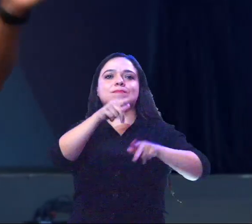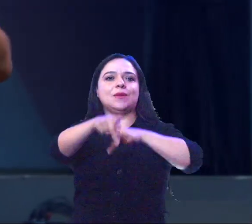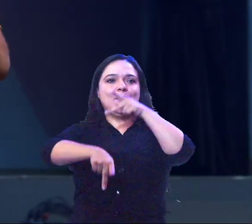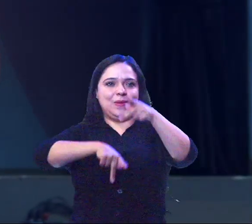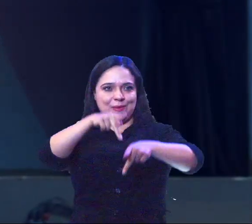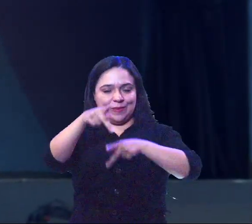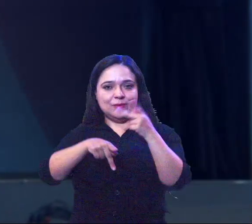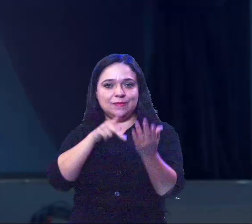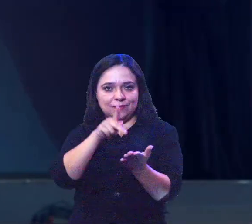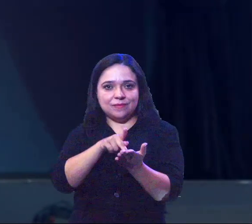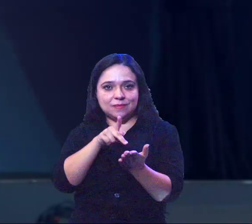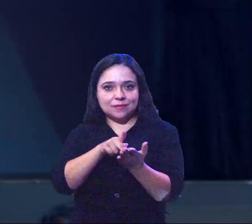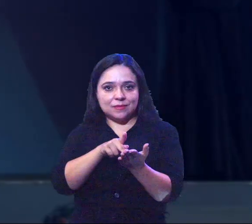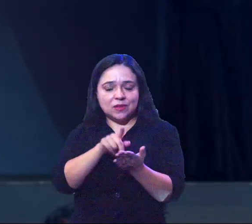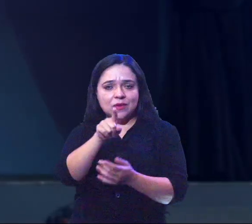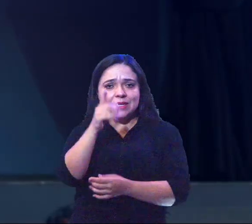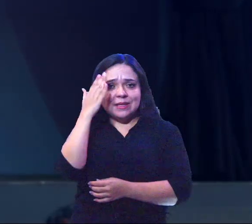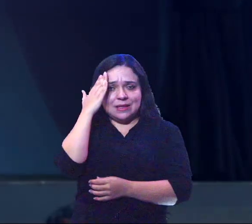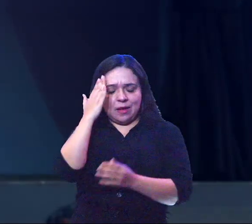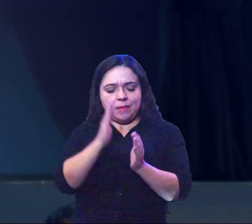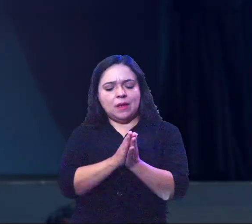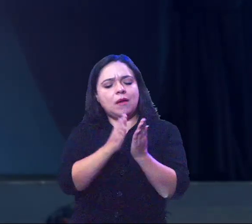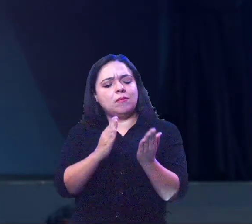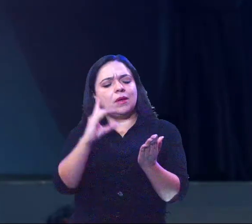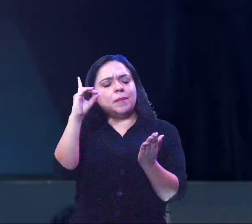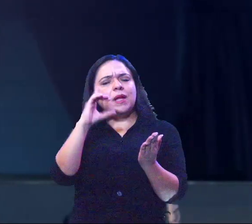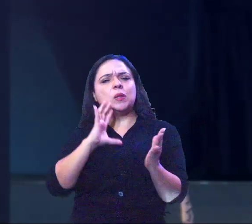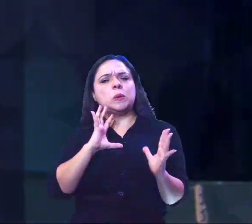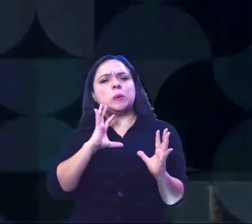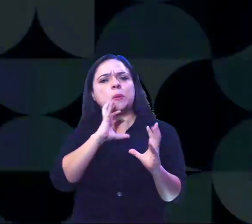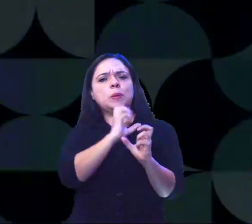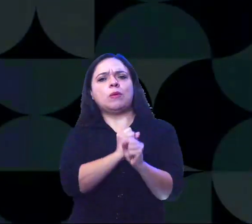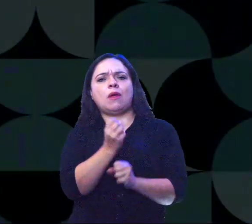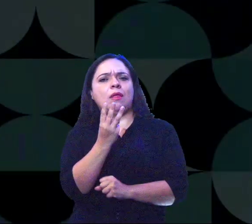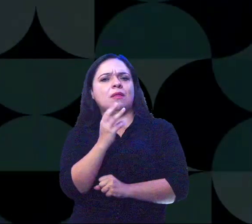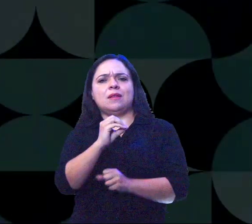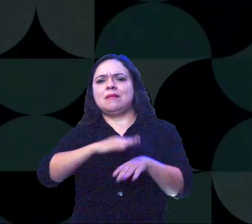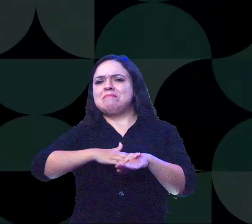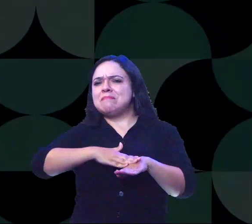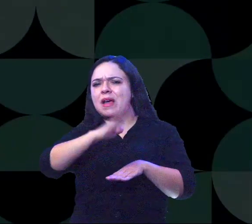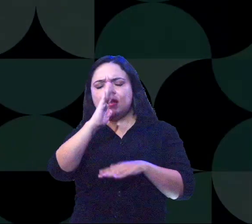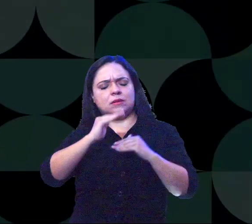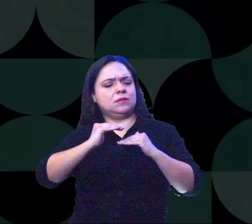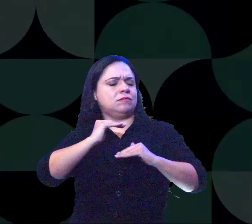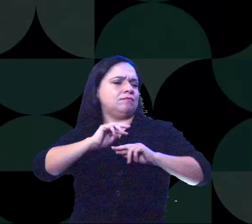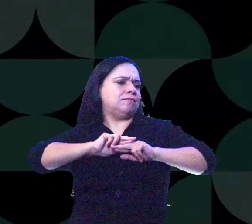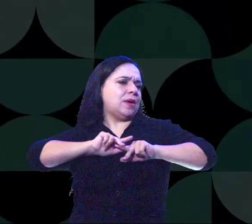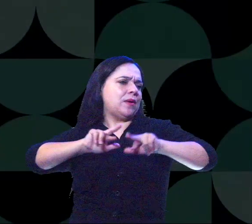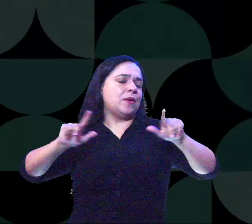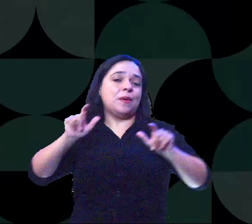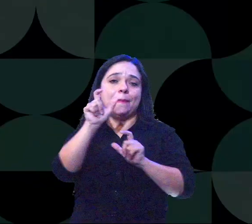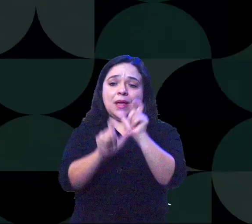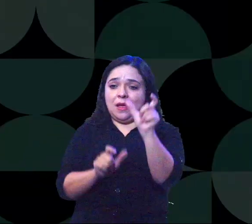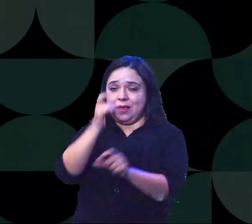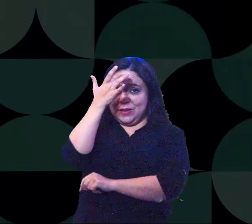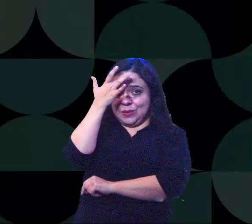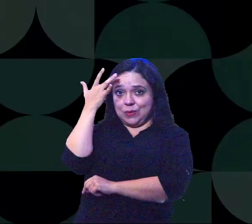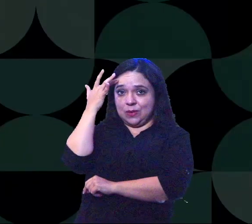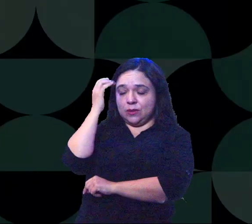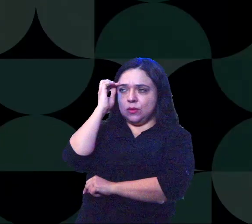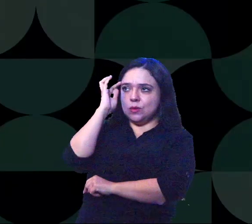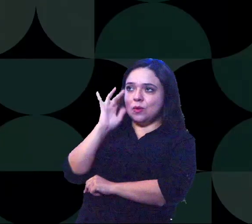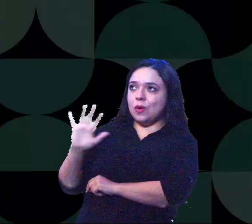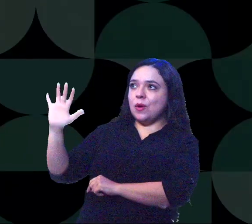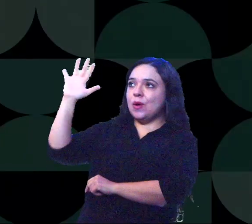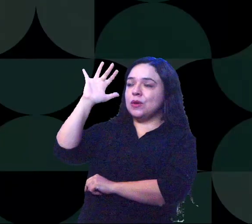na Bíblia existem mais de 30 relatos de homens que tiveram sonhos, revelações do alto, com direções daquilo que